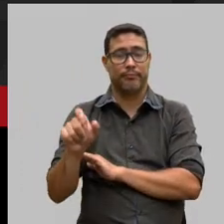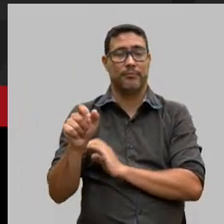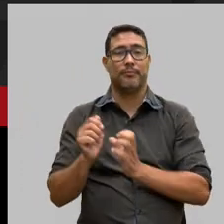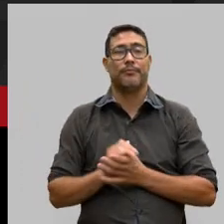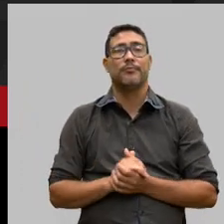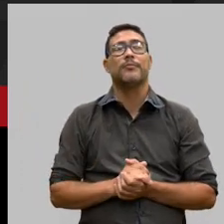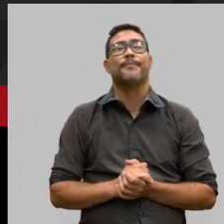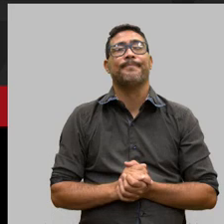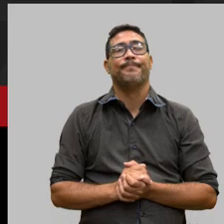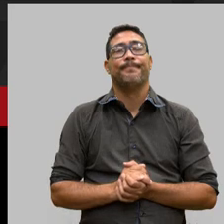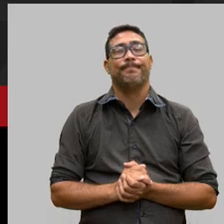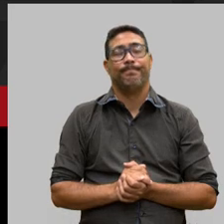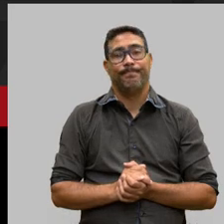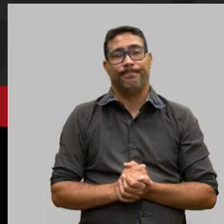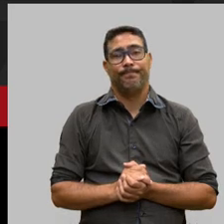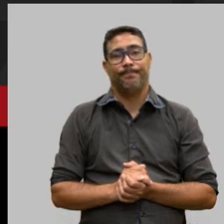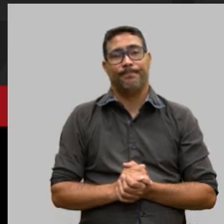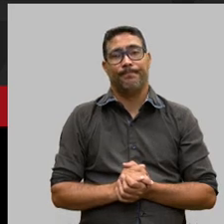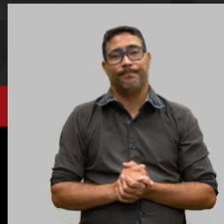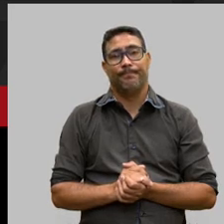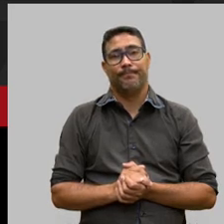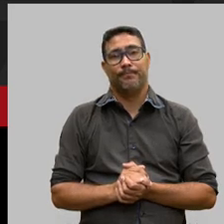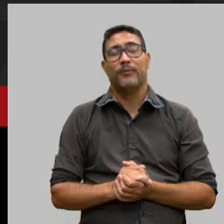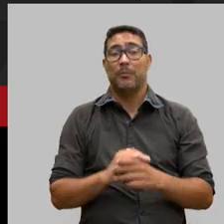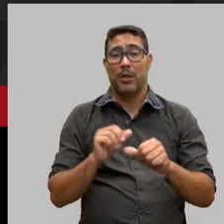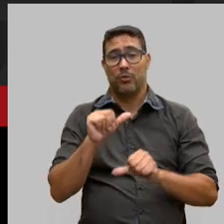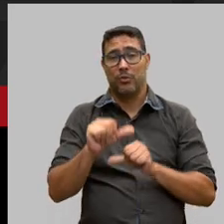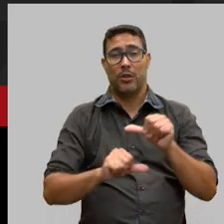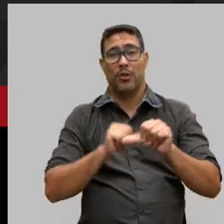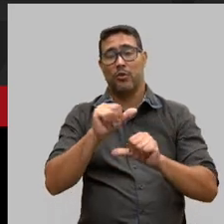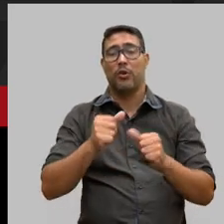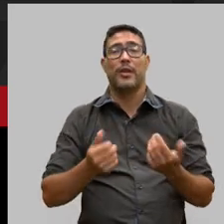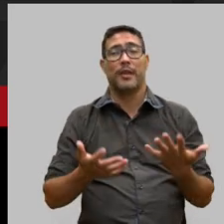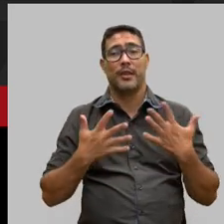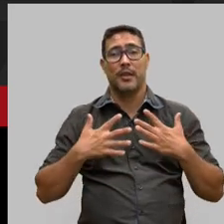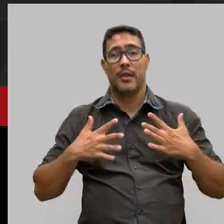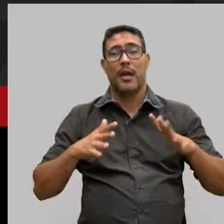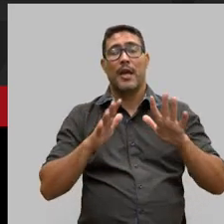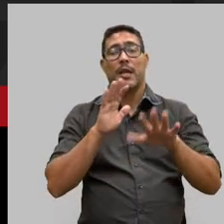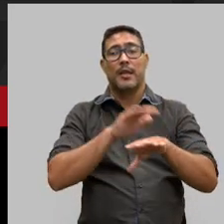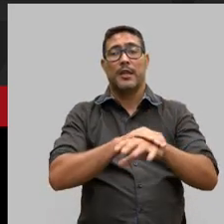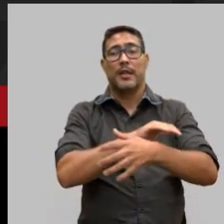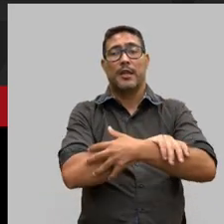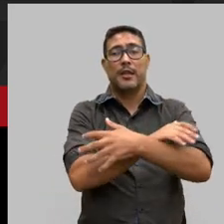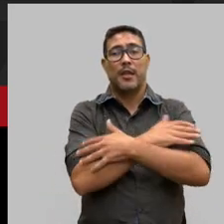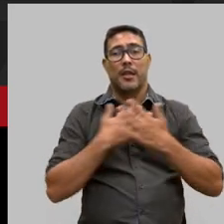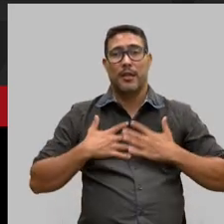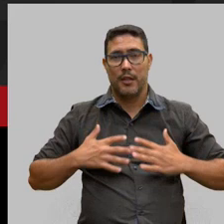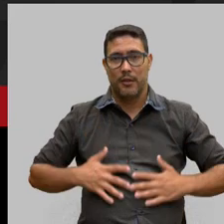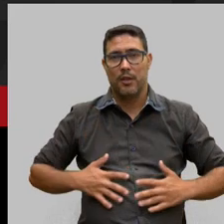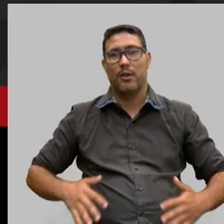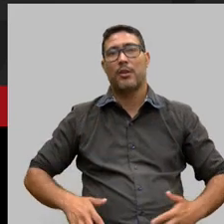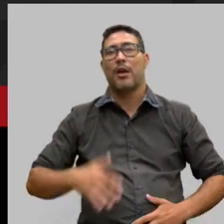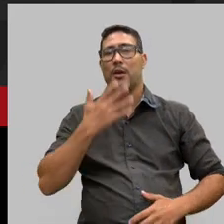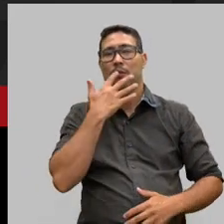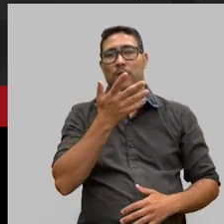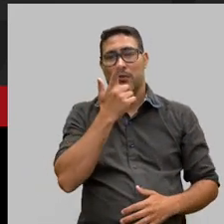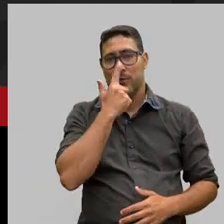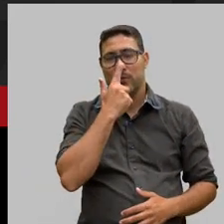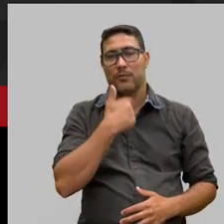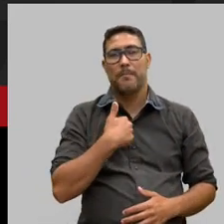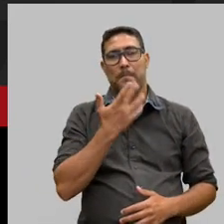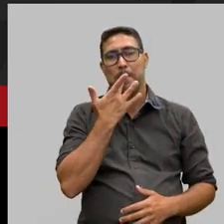eh e a questão das alterações sensoriais também né seja olfativa gustativa